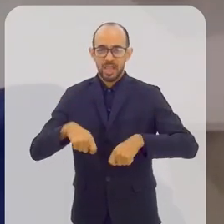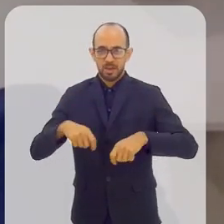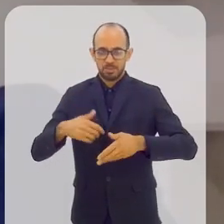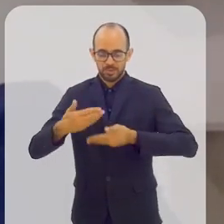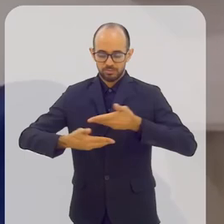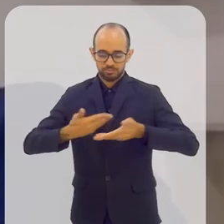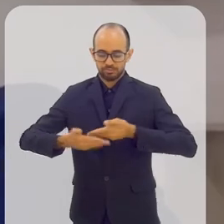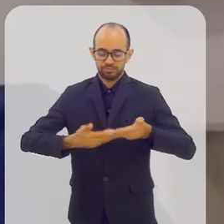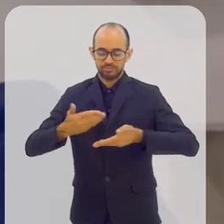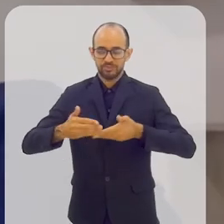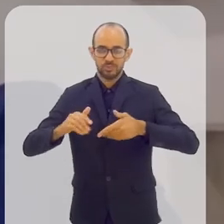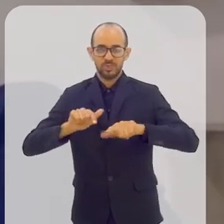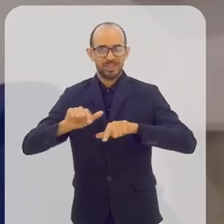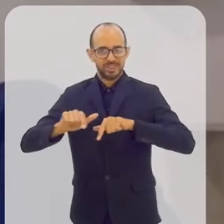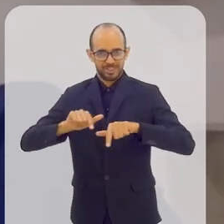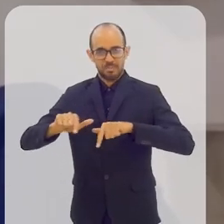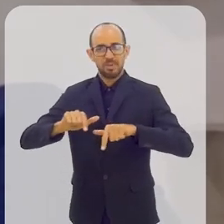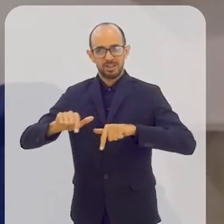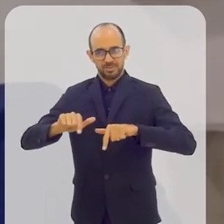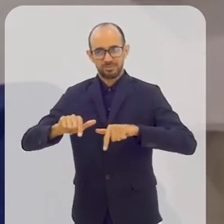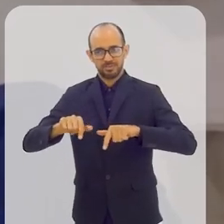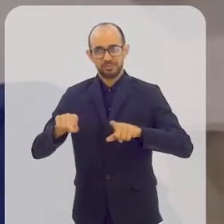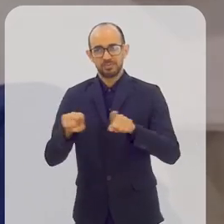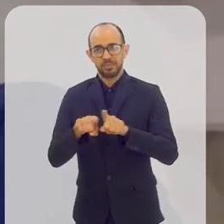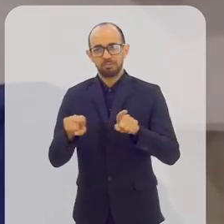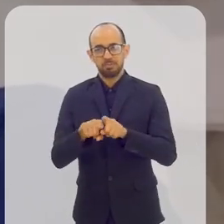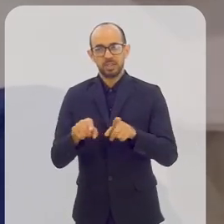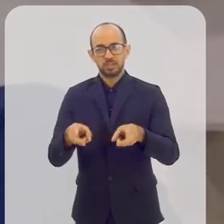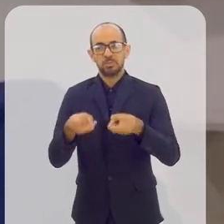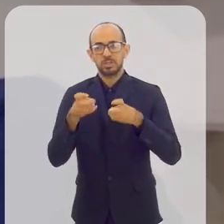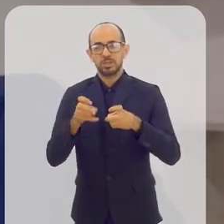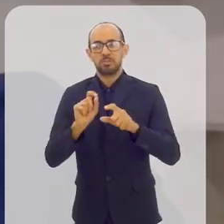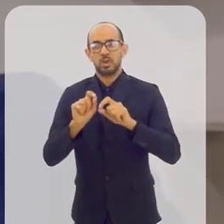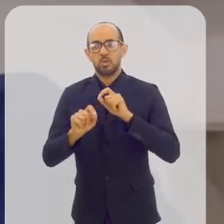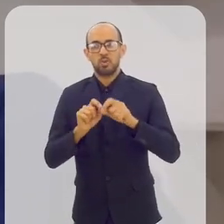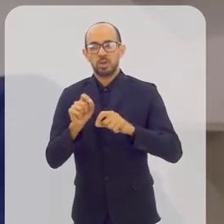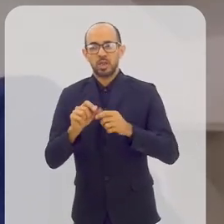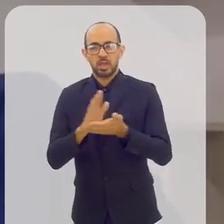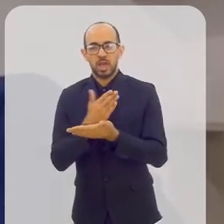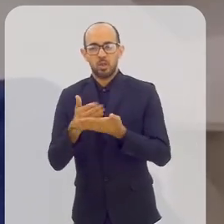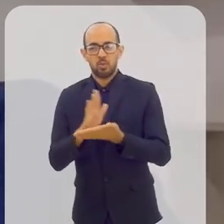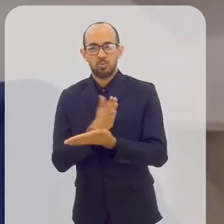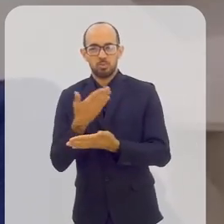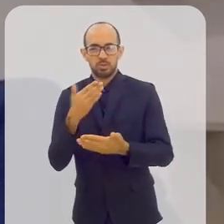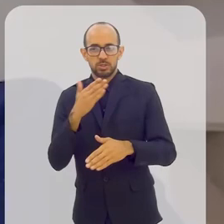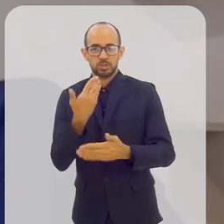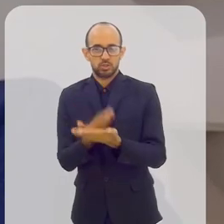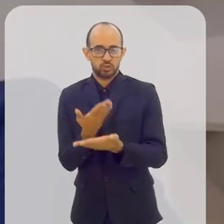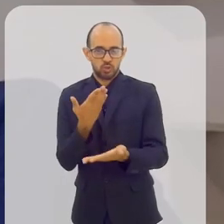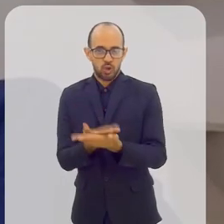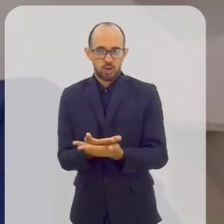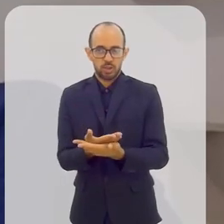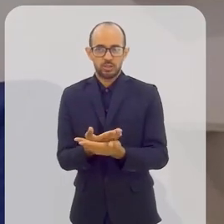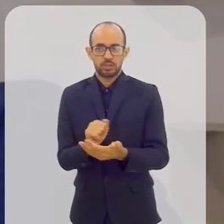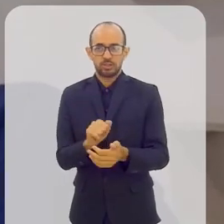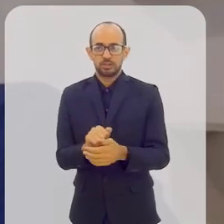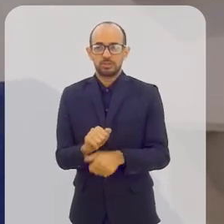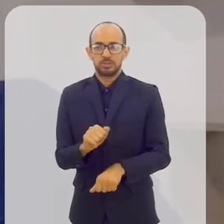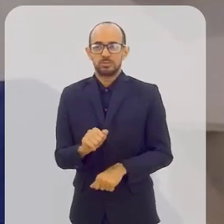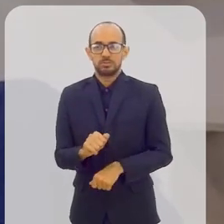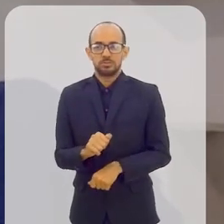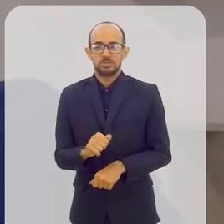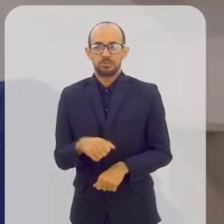de interação através daquela atividade. Nós presenciamos em algumas unidades também escolares,